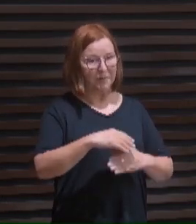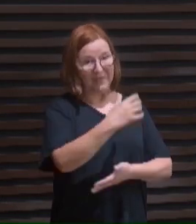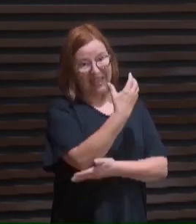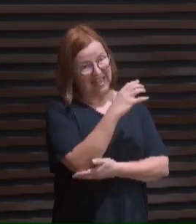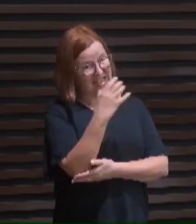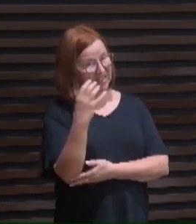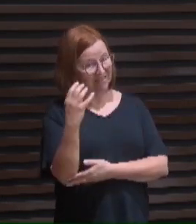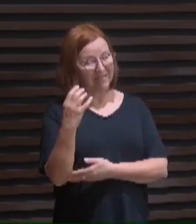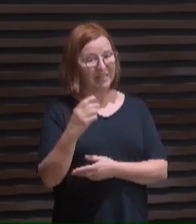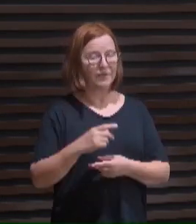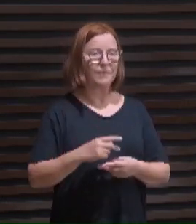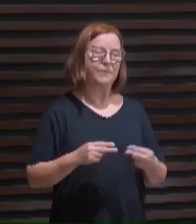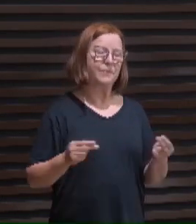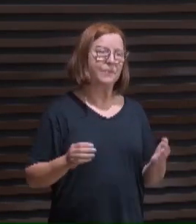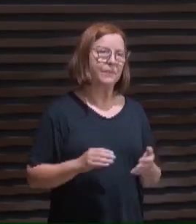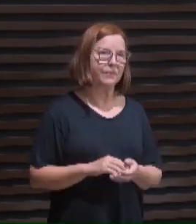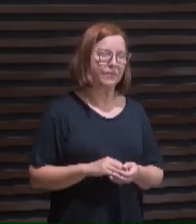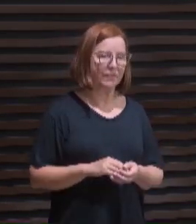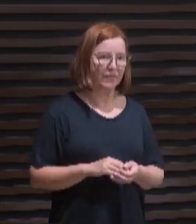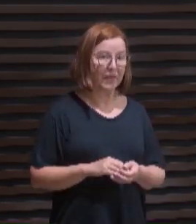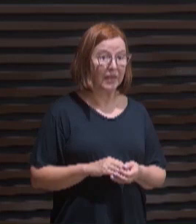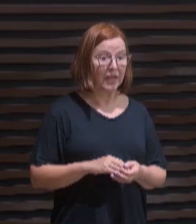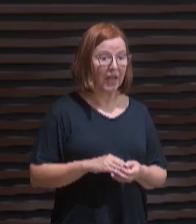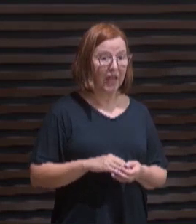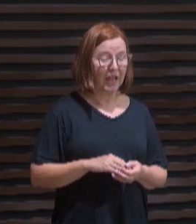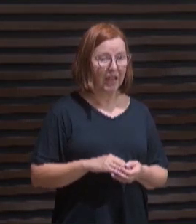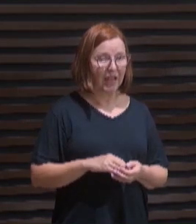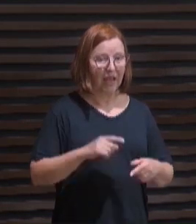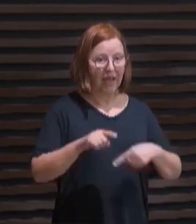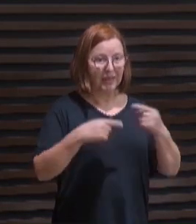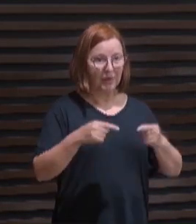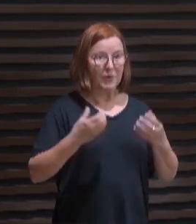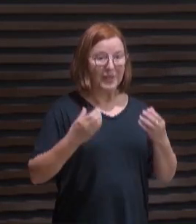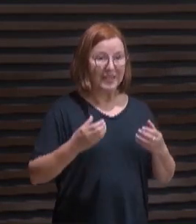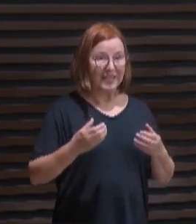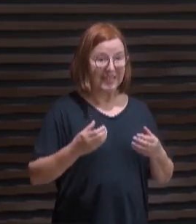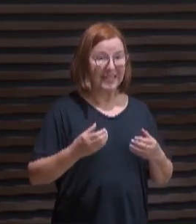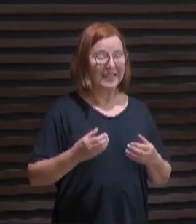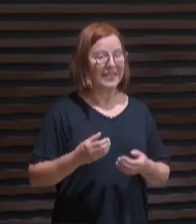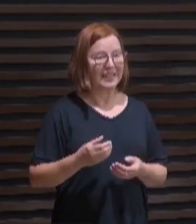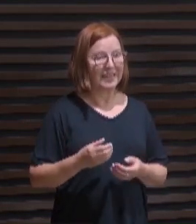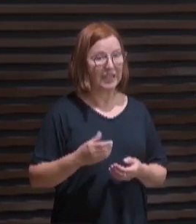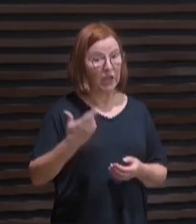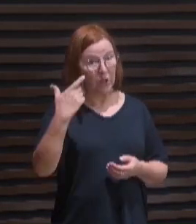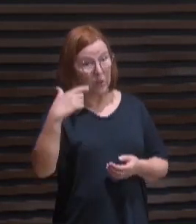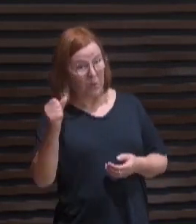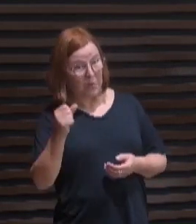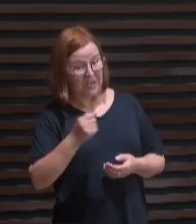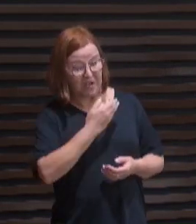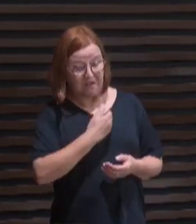tentar conquistar o governo da terra e vai procurar trazer o